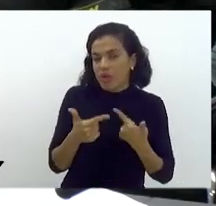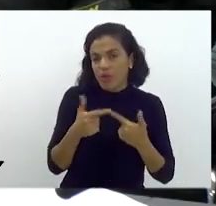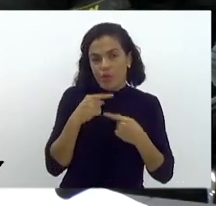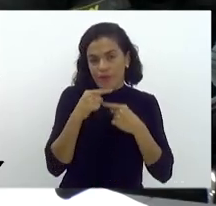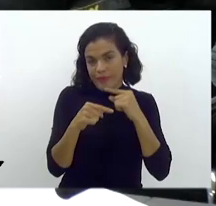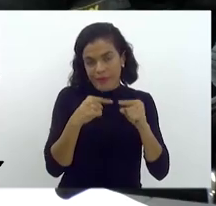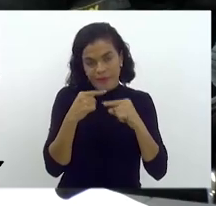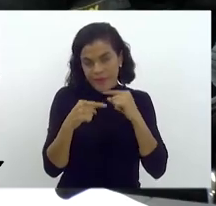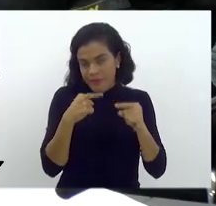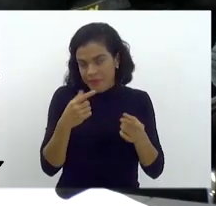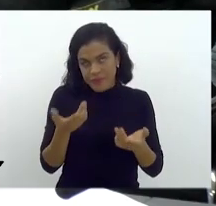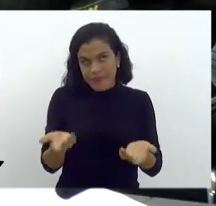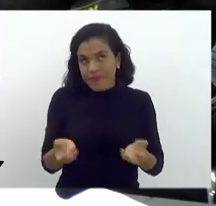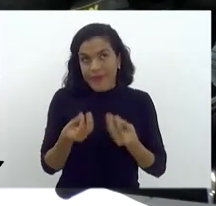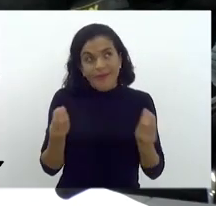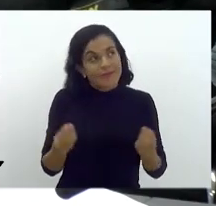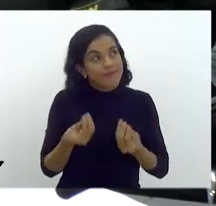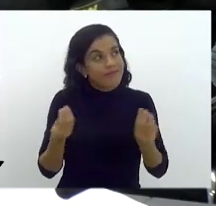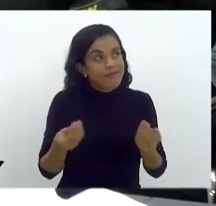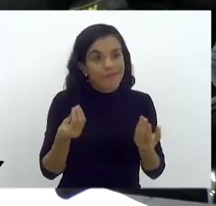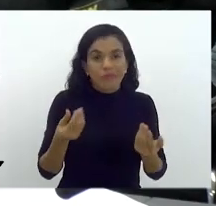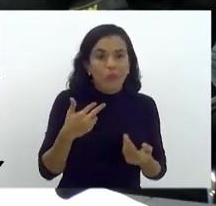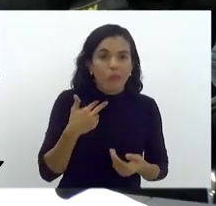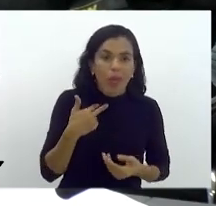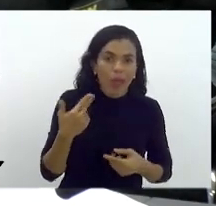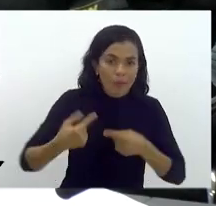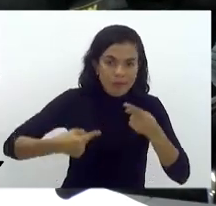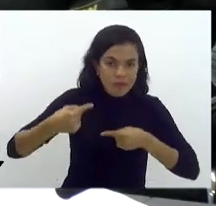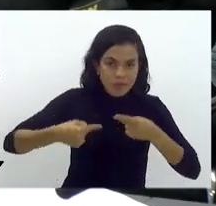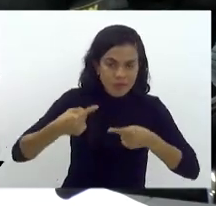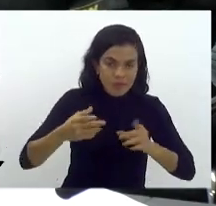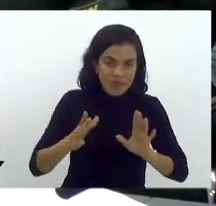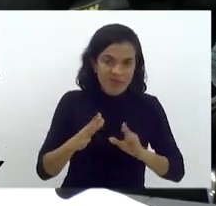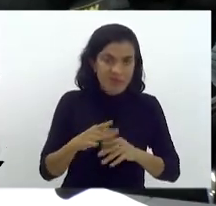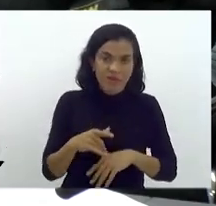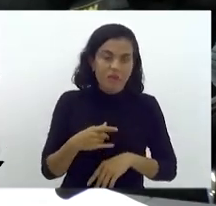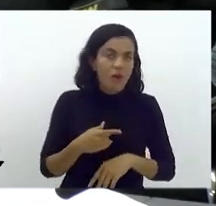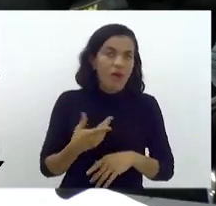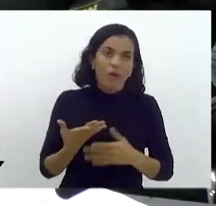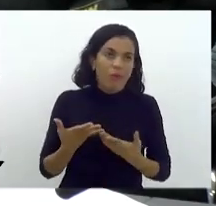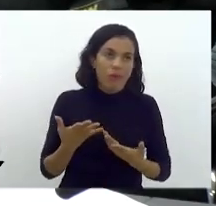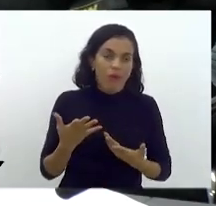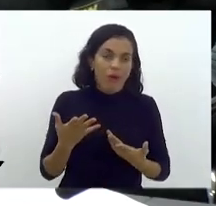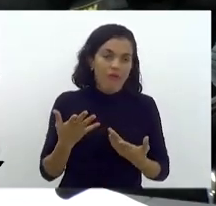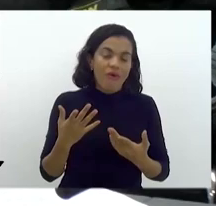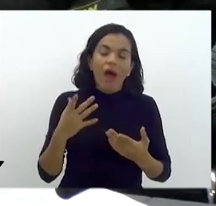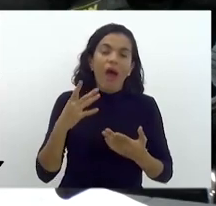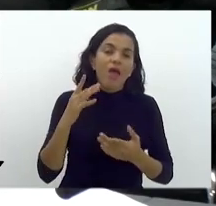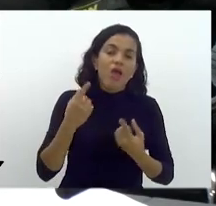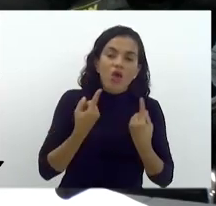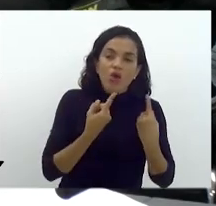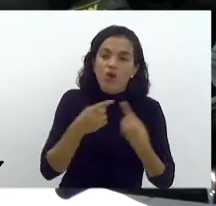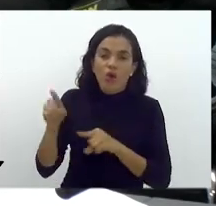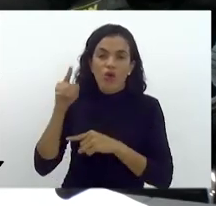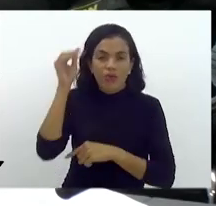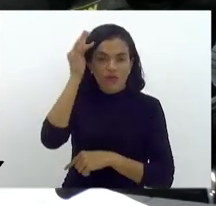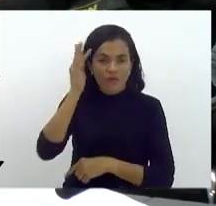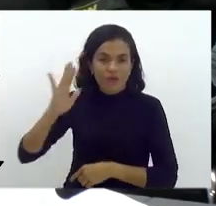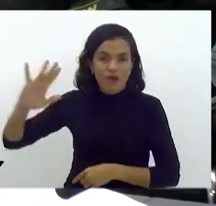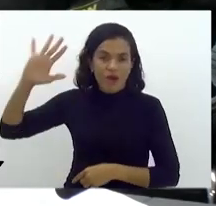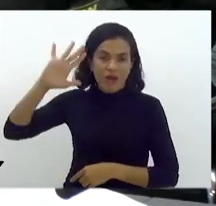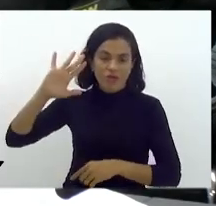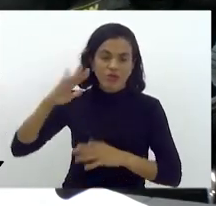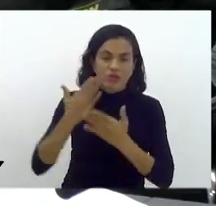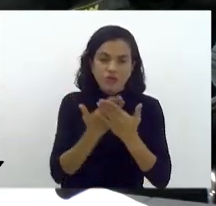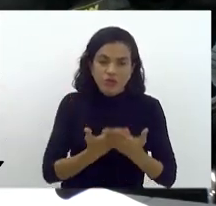dúvida a gente não deve nem nem discutir porque senão a gente tá contrariando a filosofia os estudos